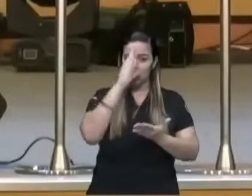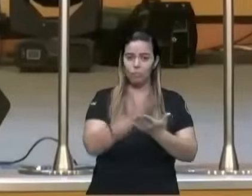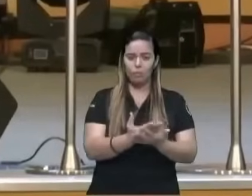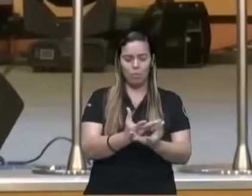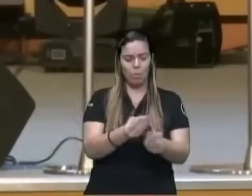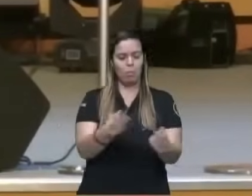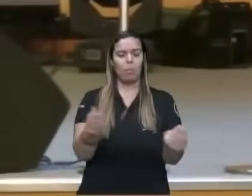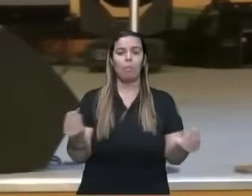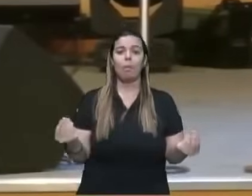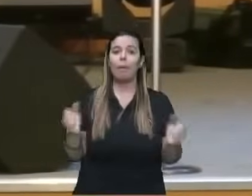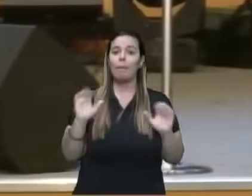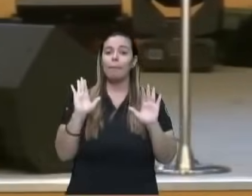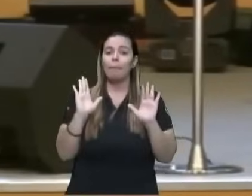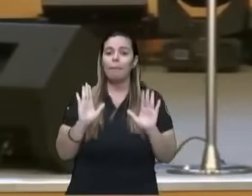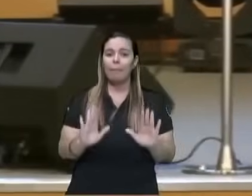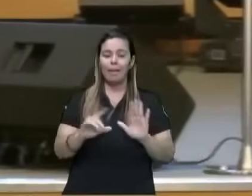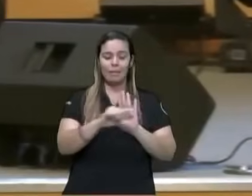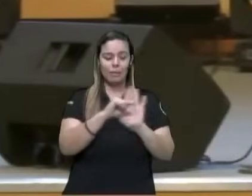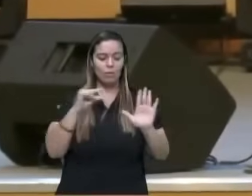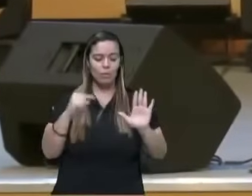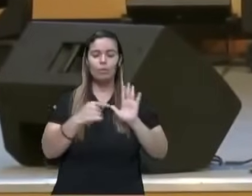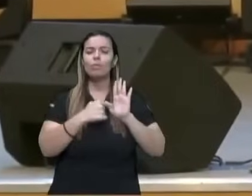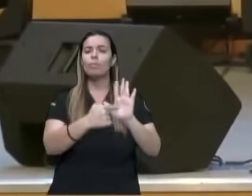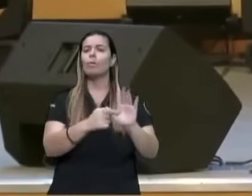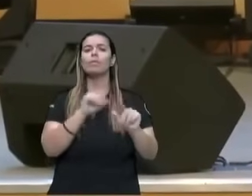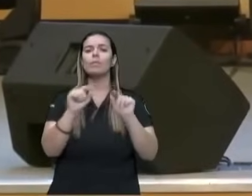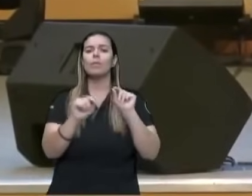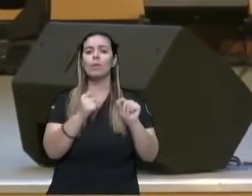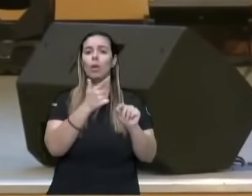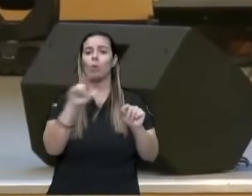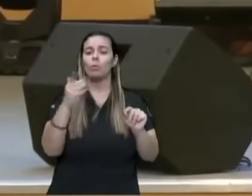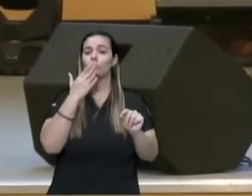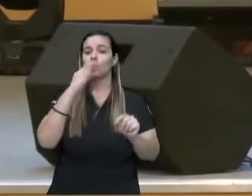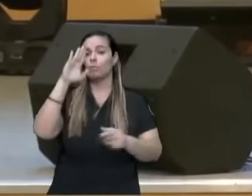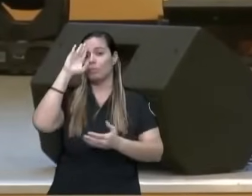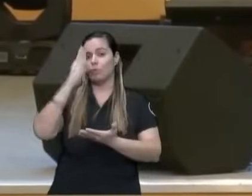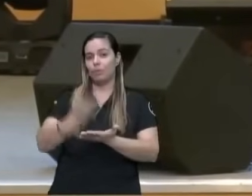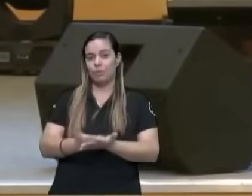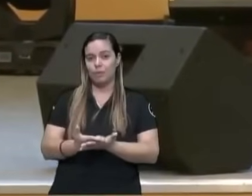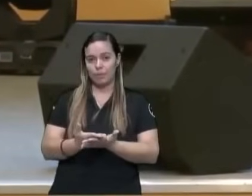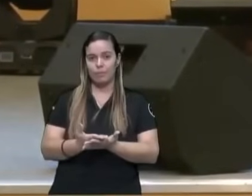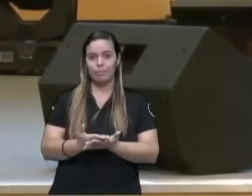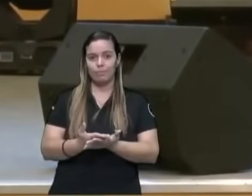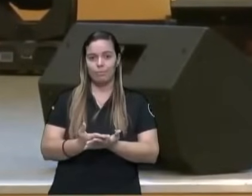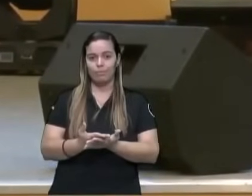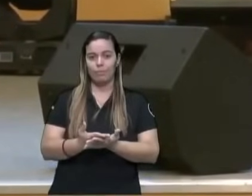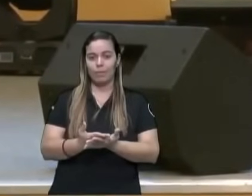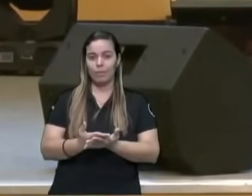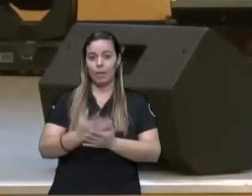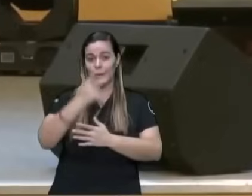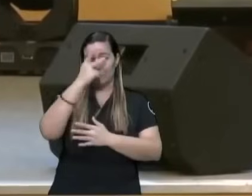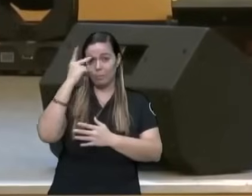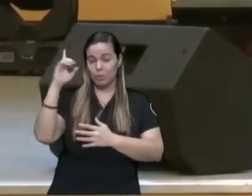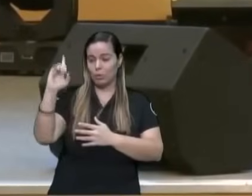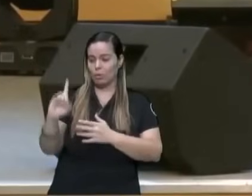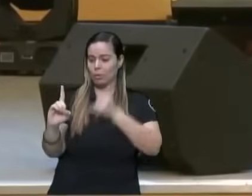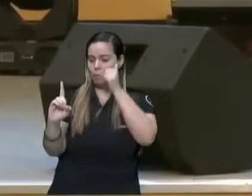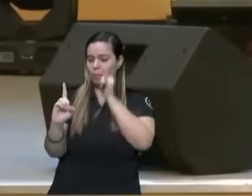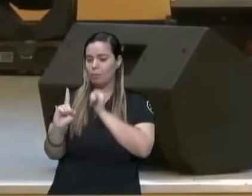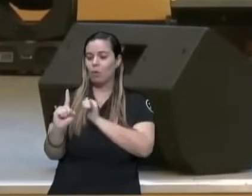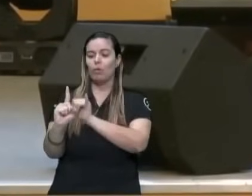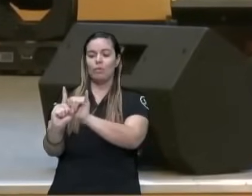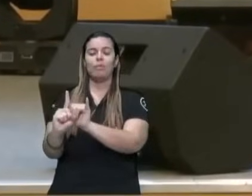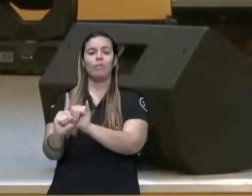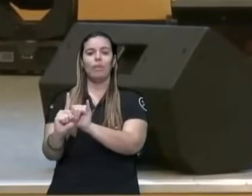coisa. Mas o texto não está falando dessa confiança. O profeta não está falando